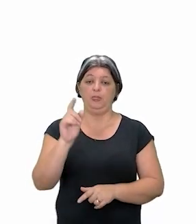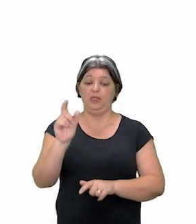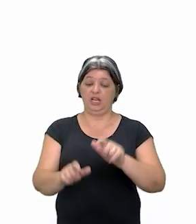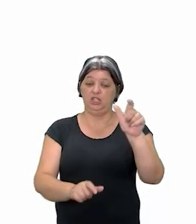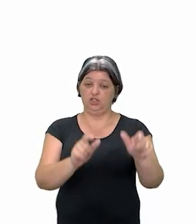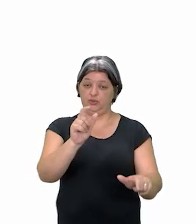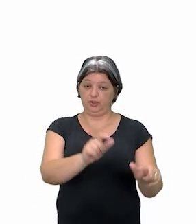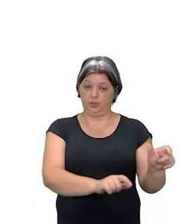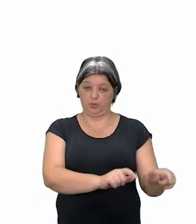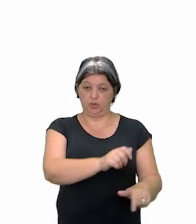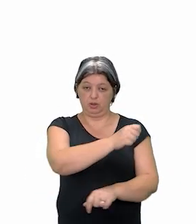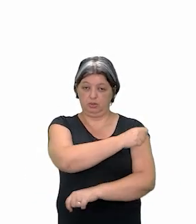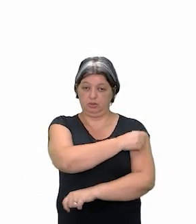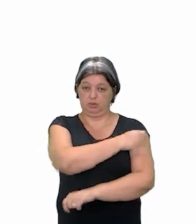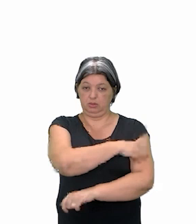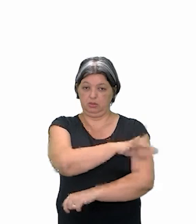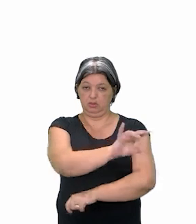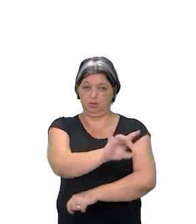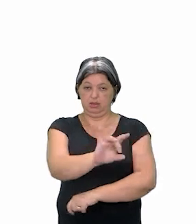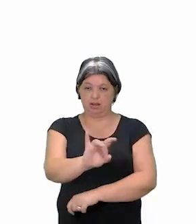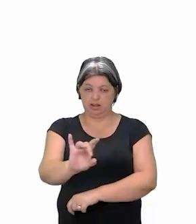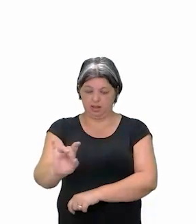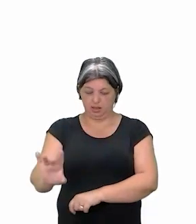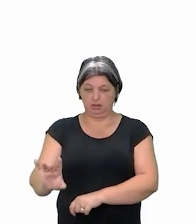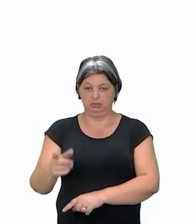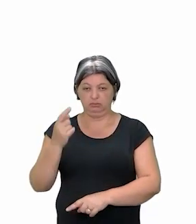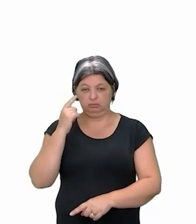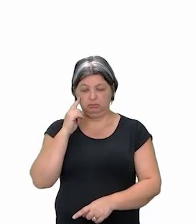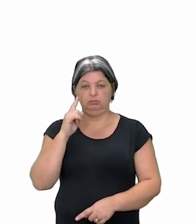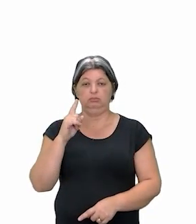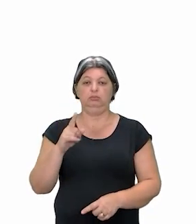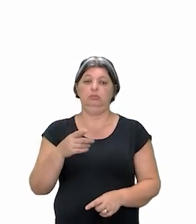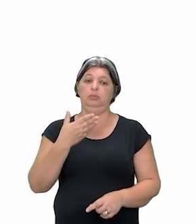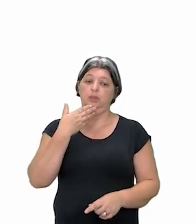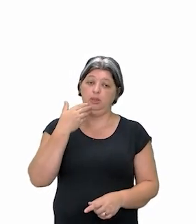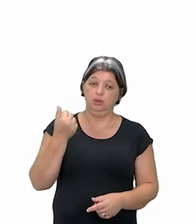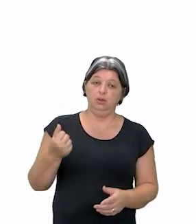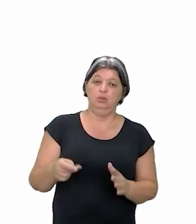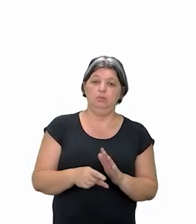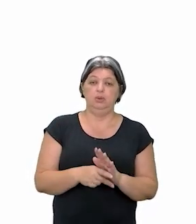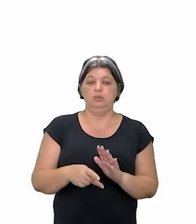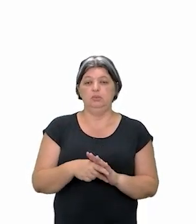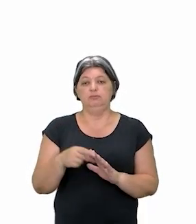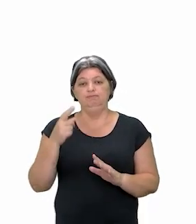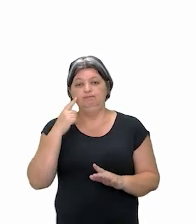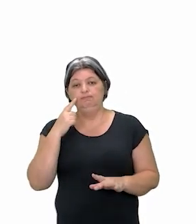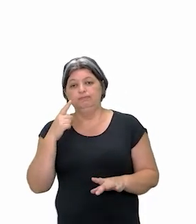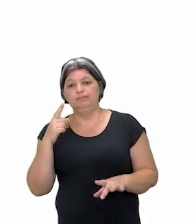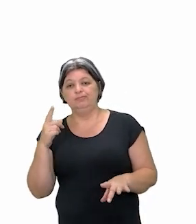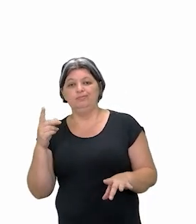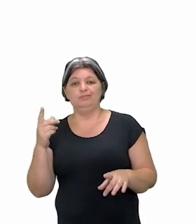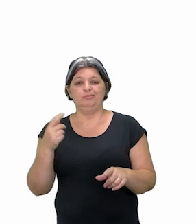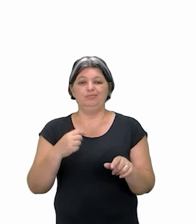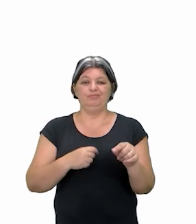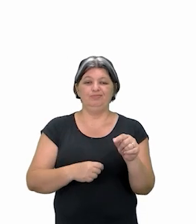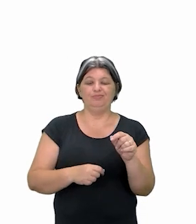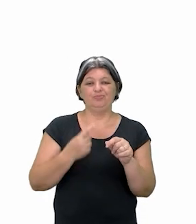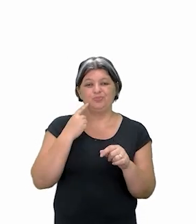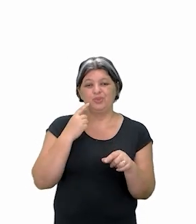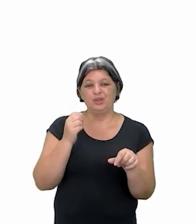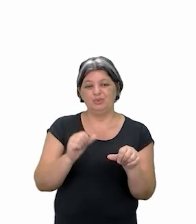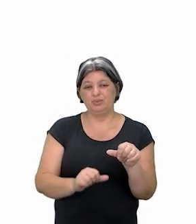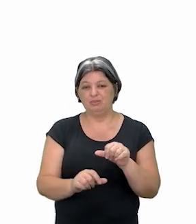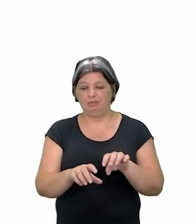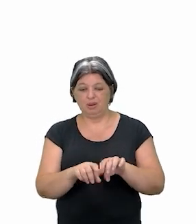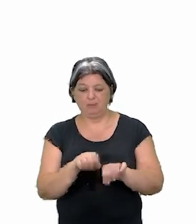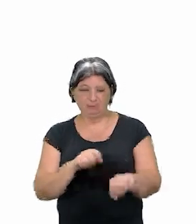individualizado ali do estudante, óbvio que a gente vai optar por uma avaliação formativa, mas a avaliação sumativa muitas vezes é utilizada em larga